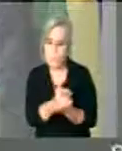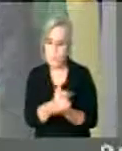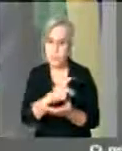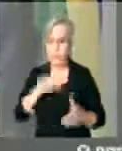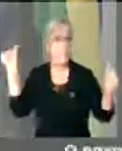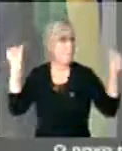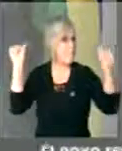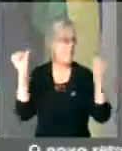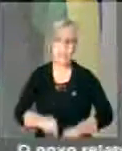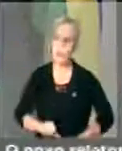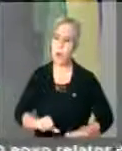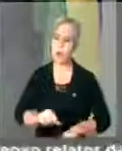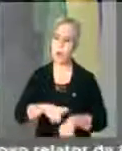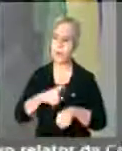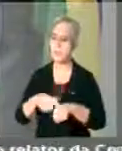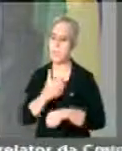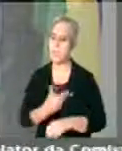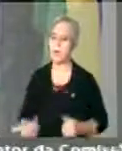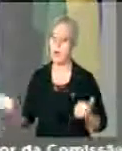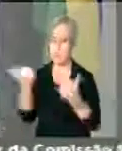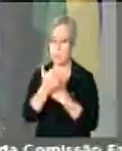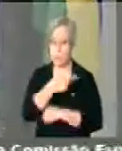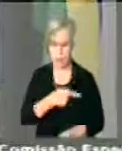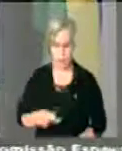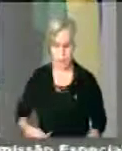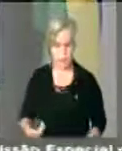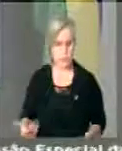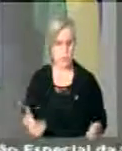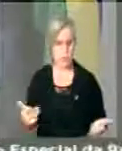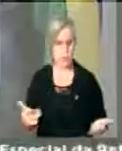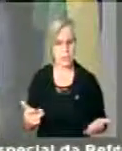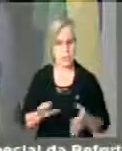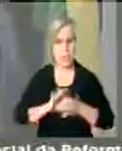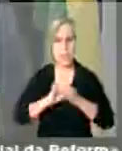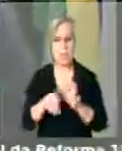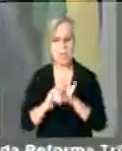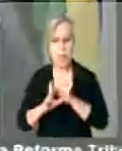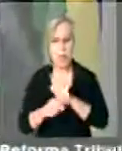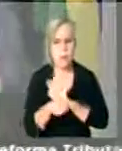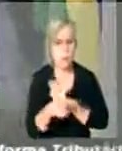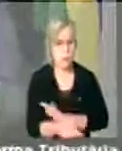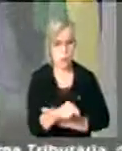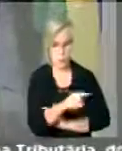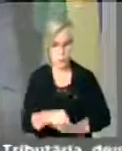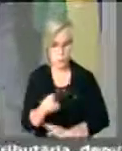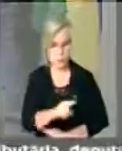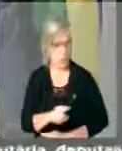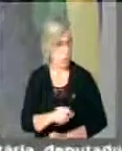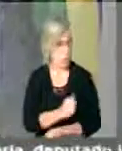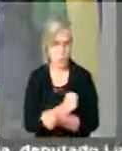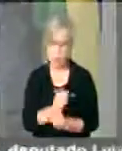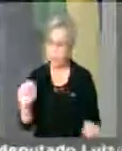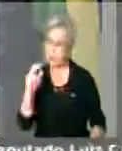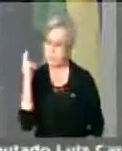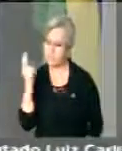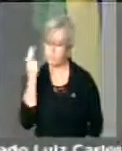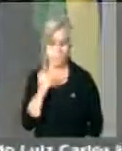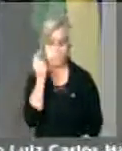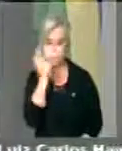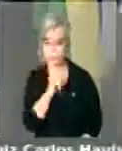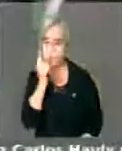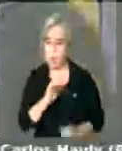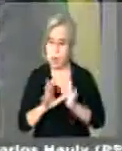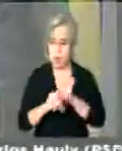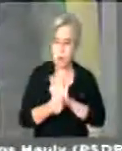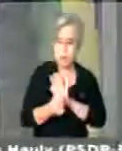tão incompetentes e permissivos com a corrupção. Ah, incompetência generalizada! Ah,